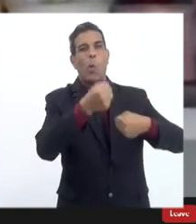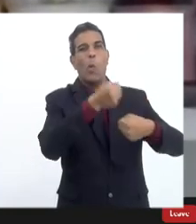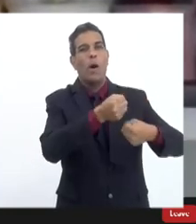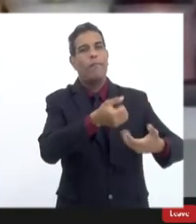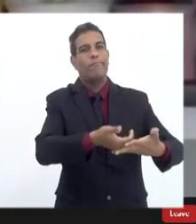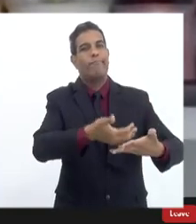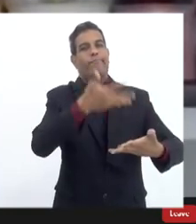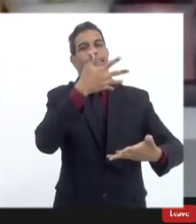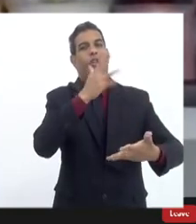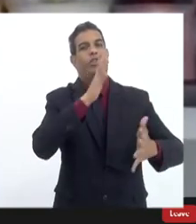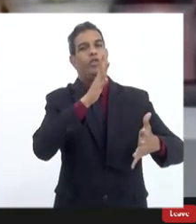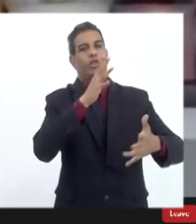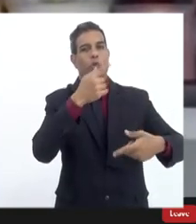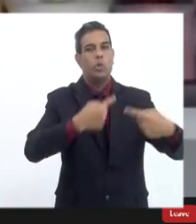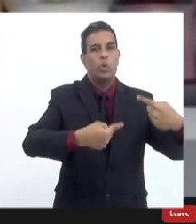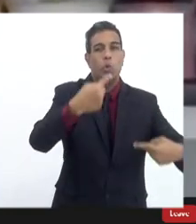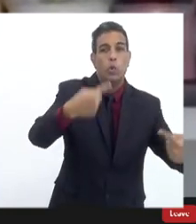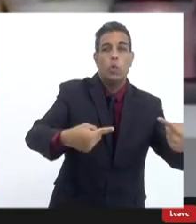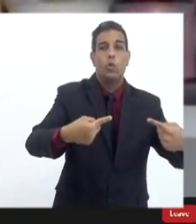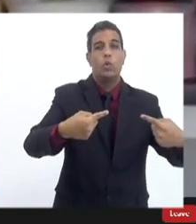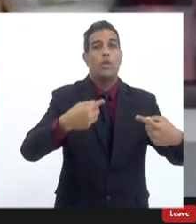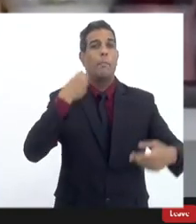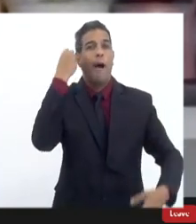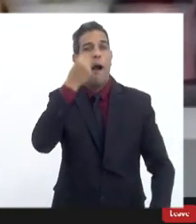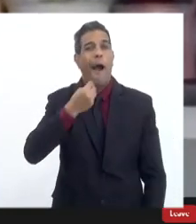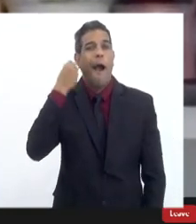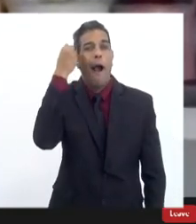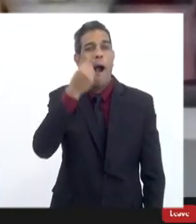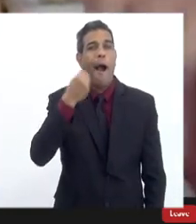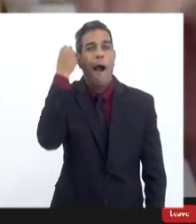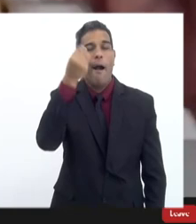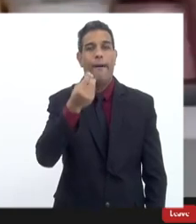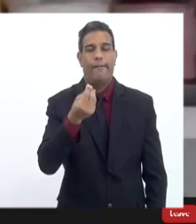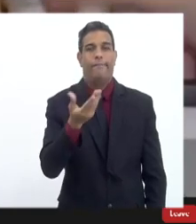tivesse sido desdobrado depois de um ano e meio de experiências